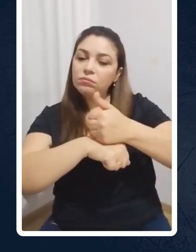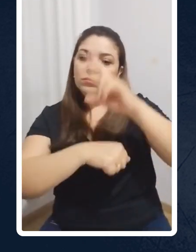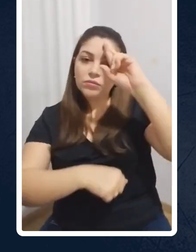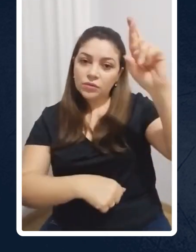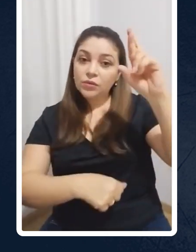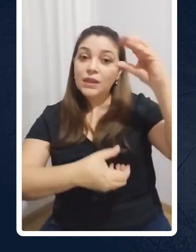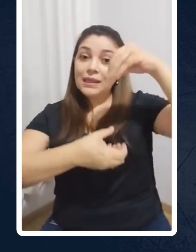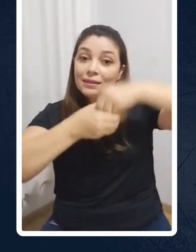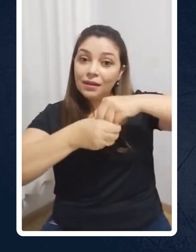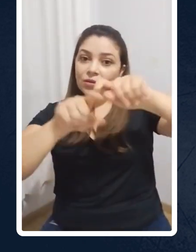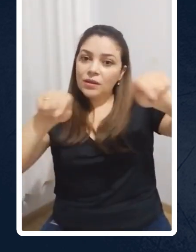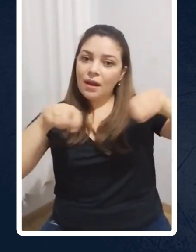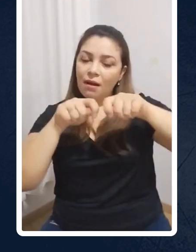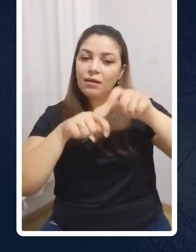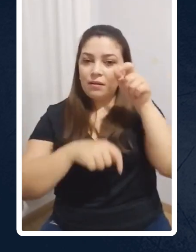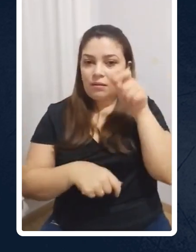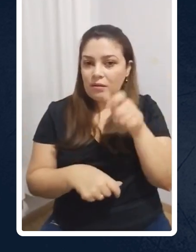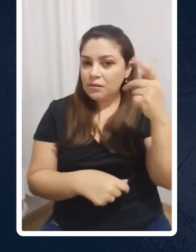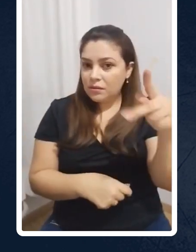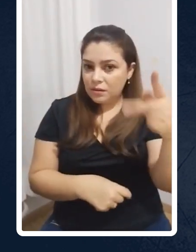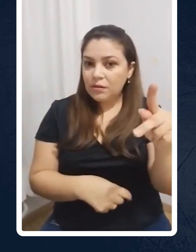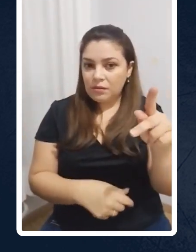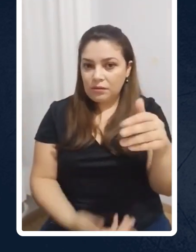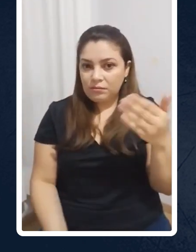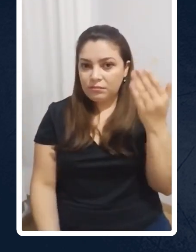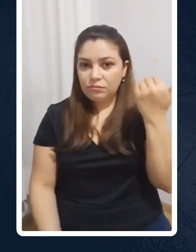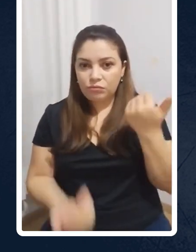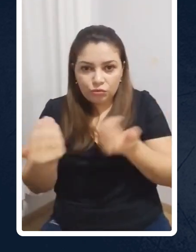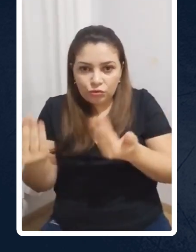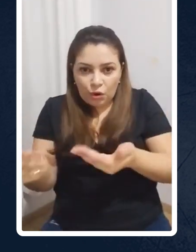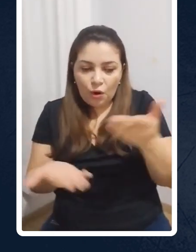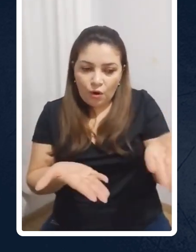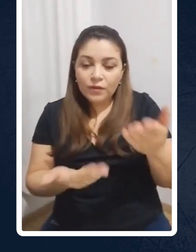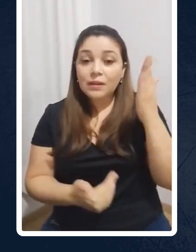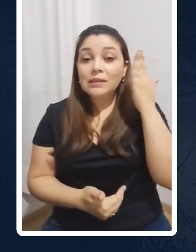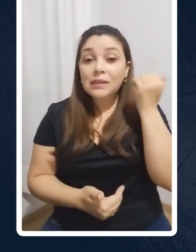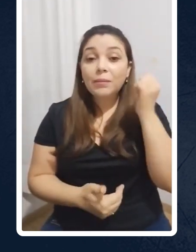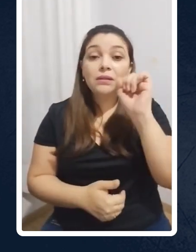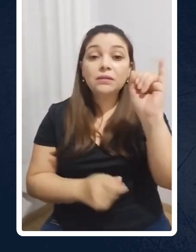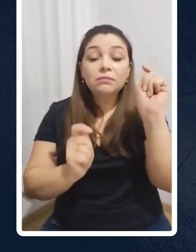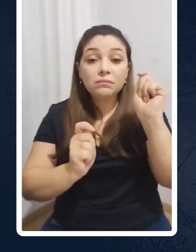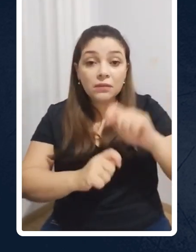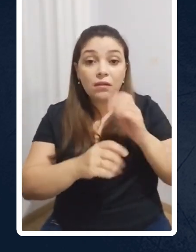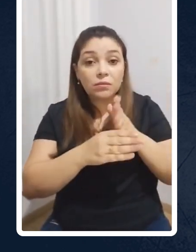da área que interessava para saber se havia possibilidade.